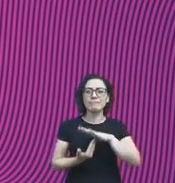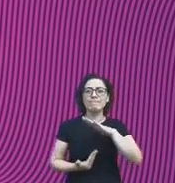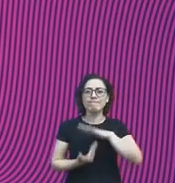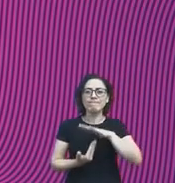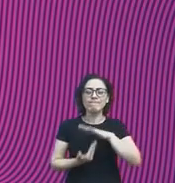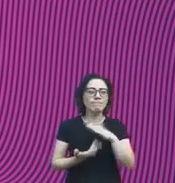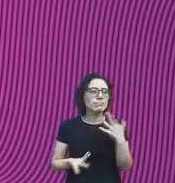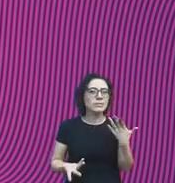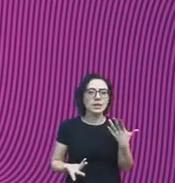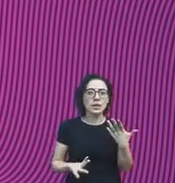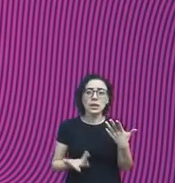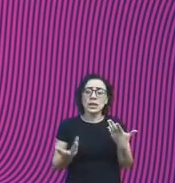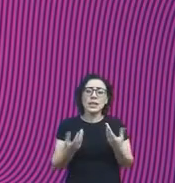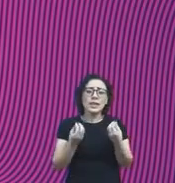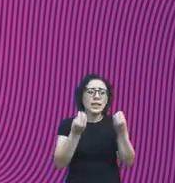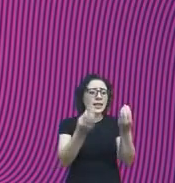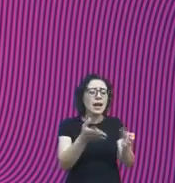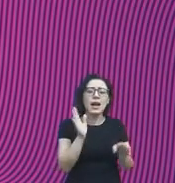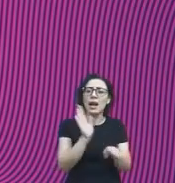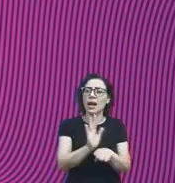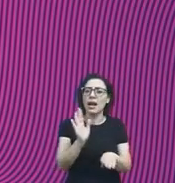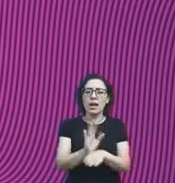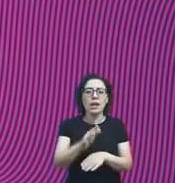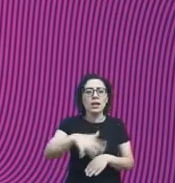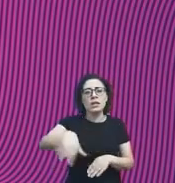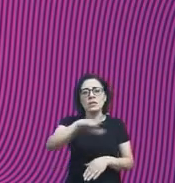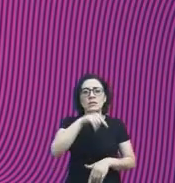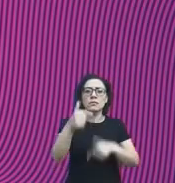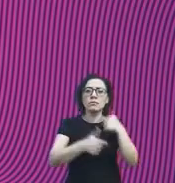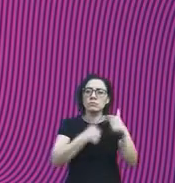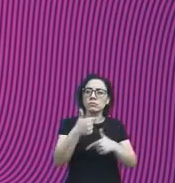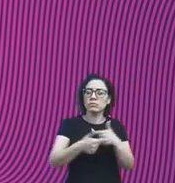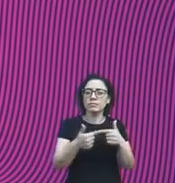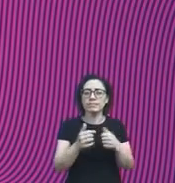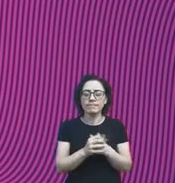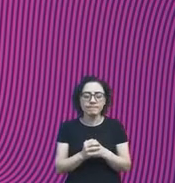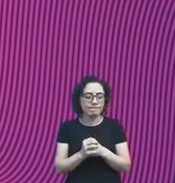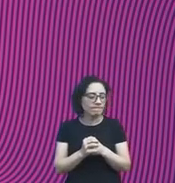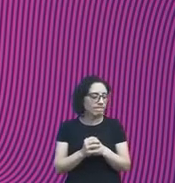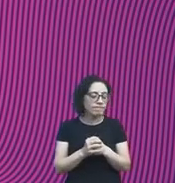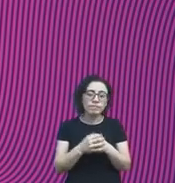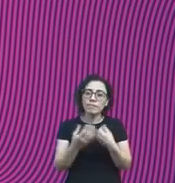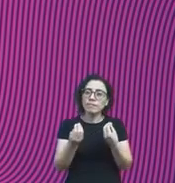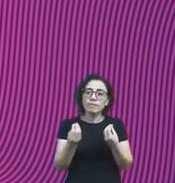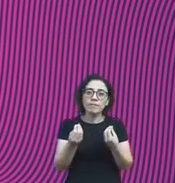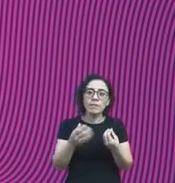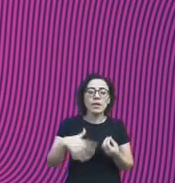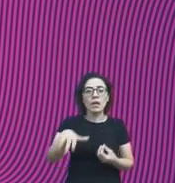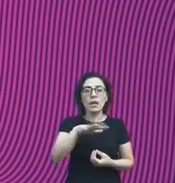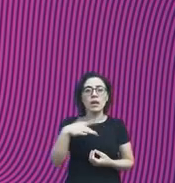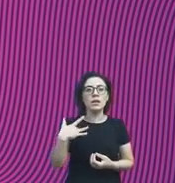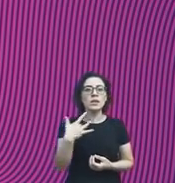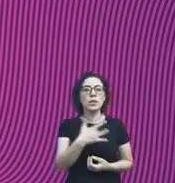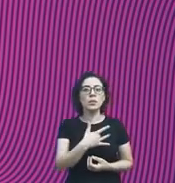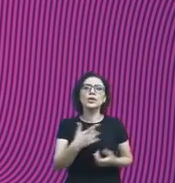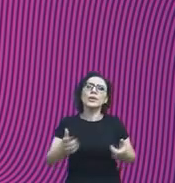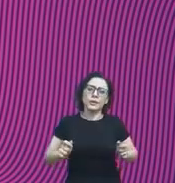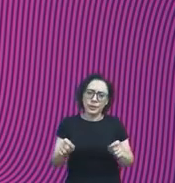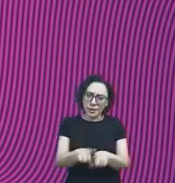colaboradores através de planos de saúde, como uma despesa